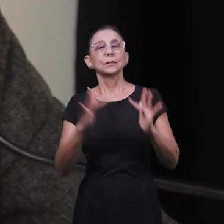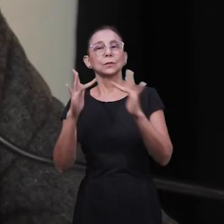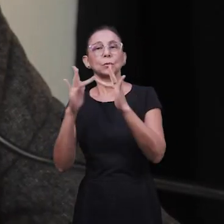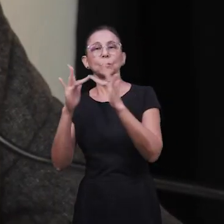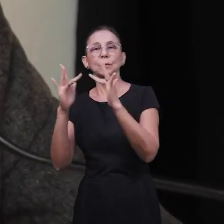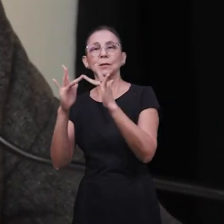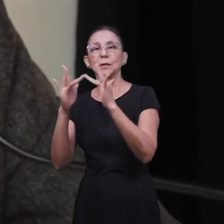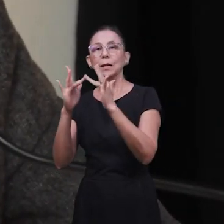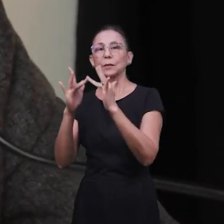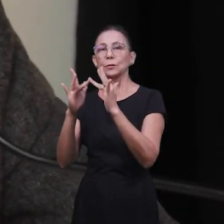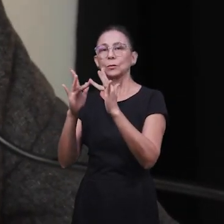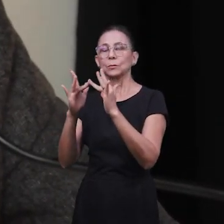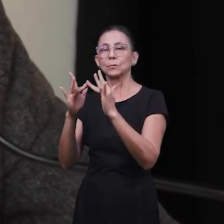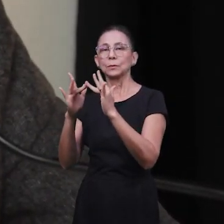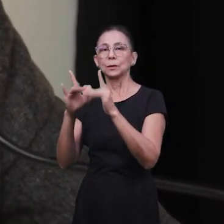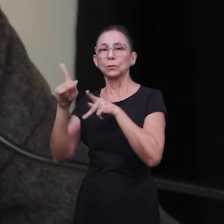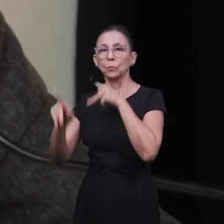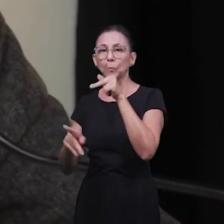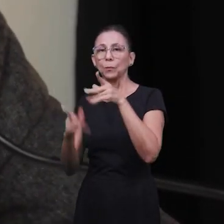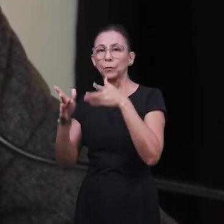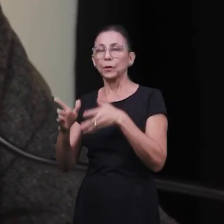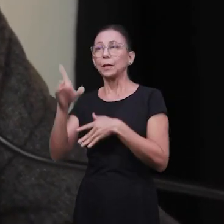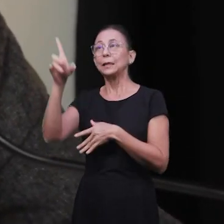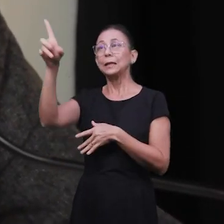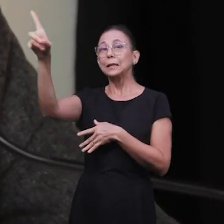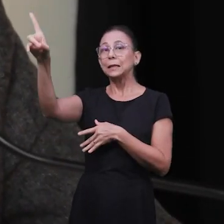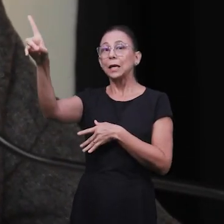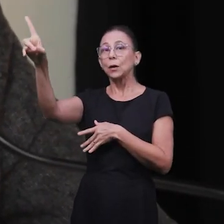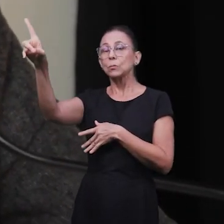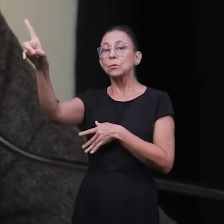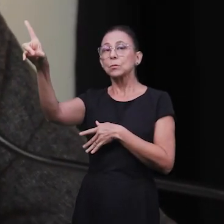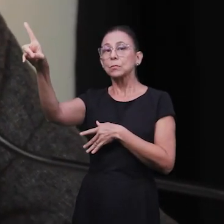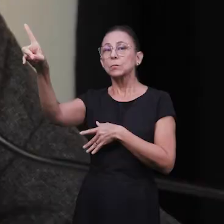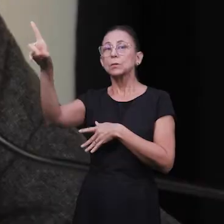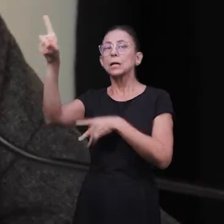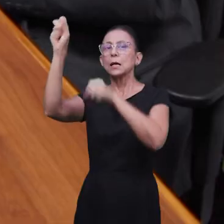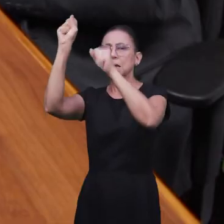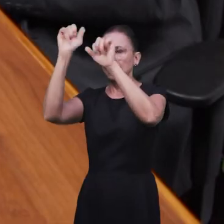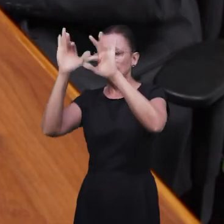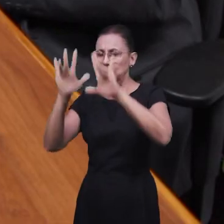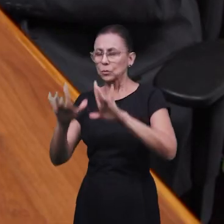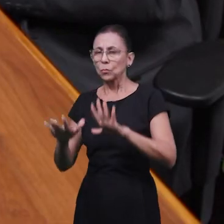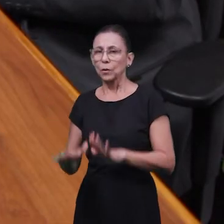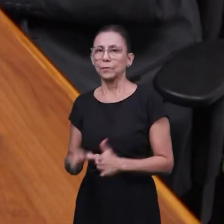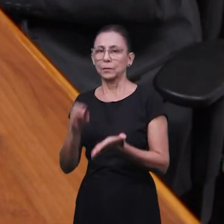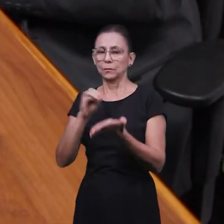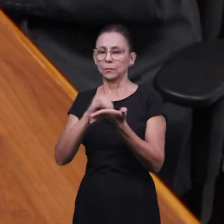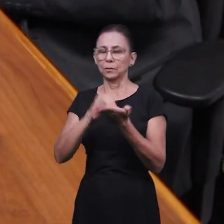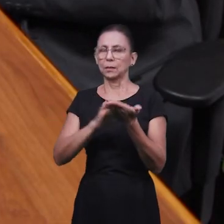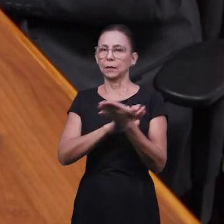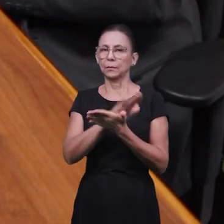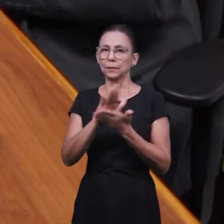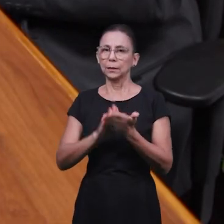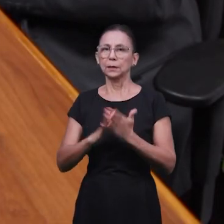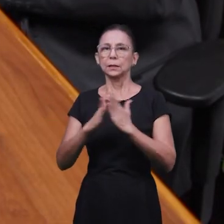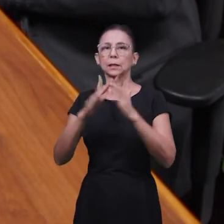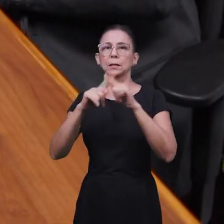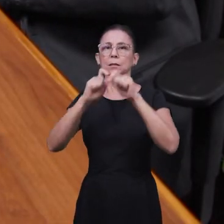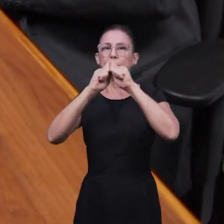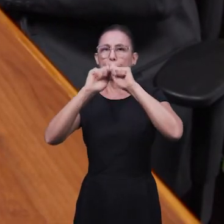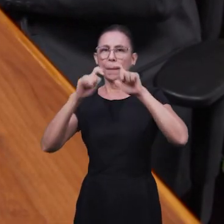igreja com Deus e recebendo de Deus todos os recursos para a sobrevivência e o crescimento da